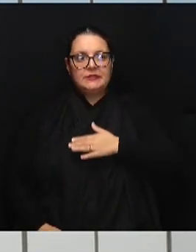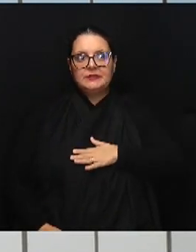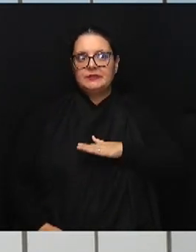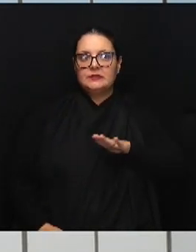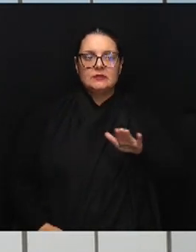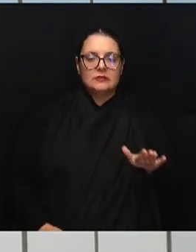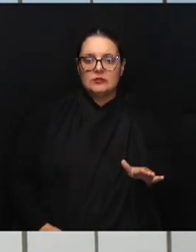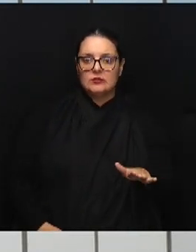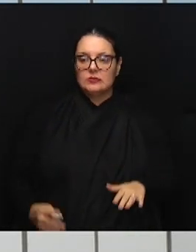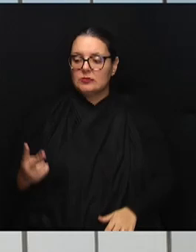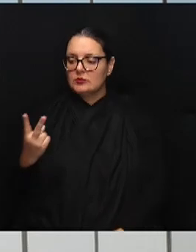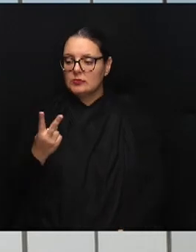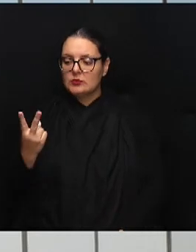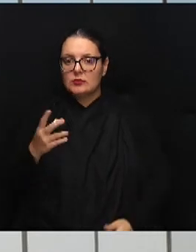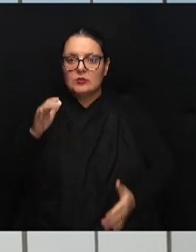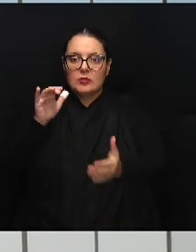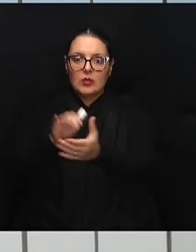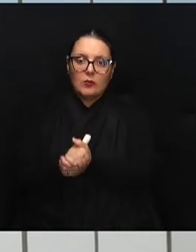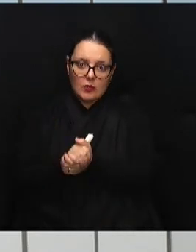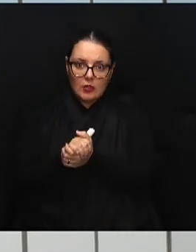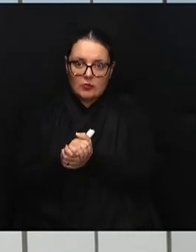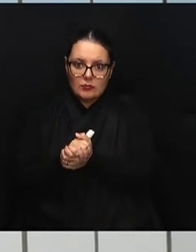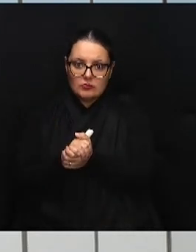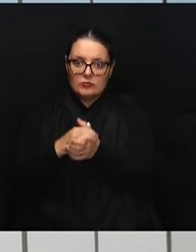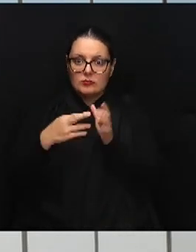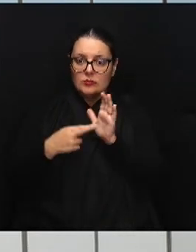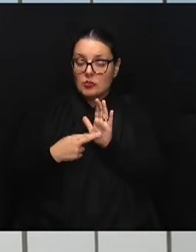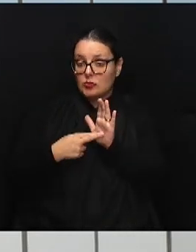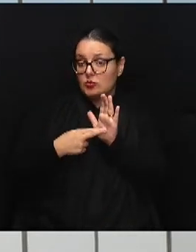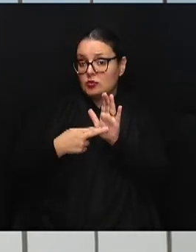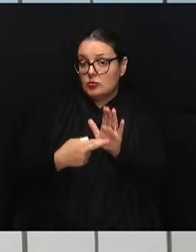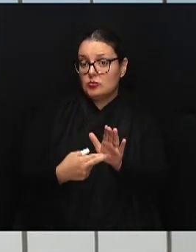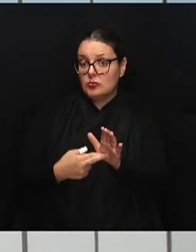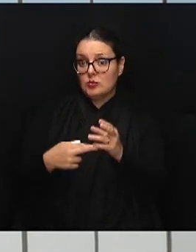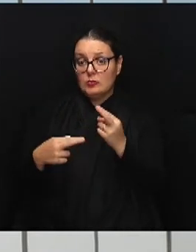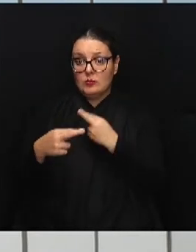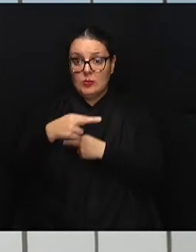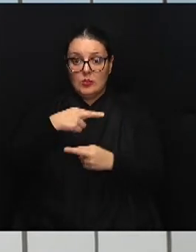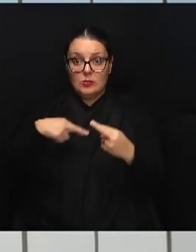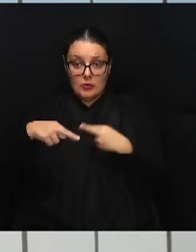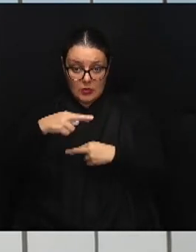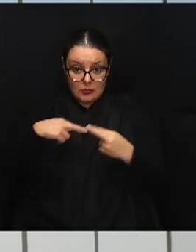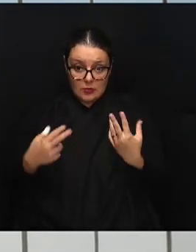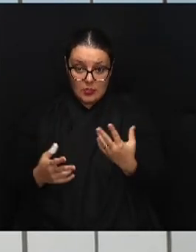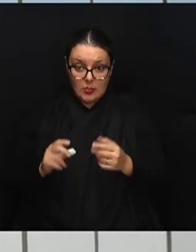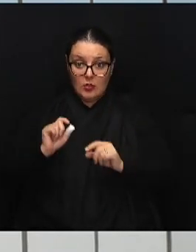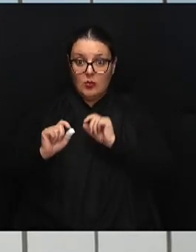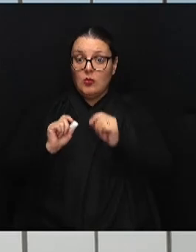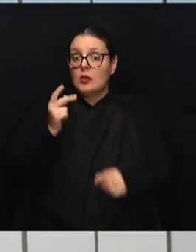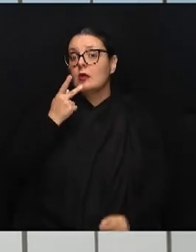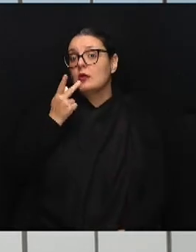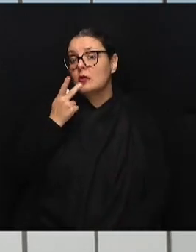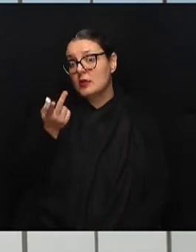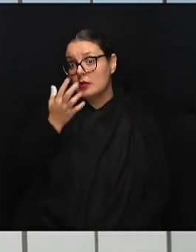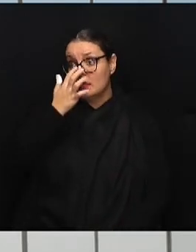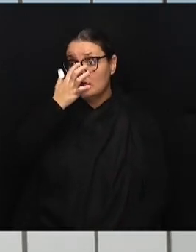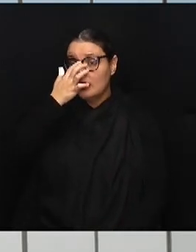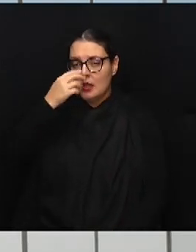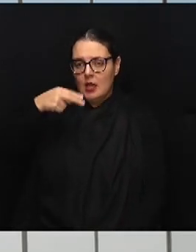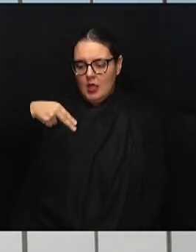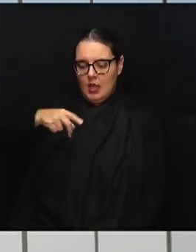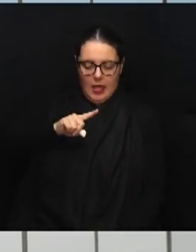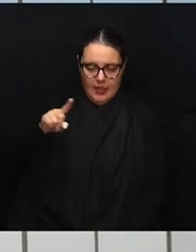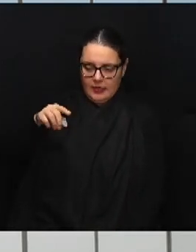o casal como a referência para os relacionamentos. O que é que se diz, né? A não monogamia tem